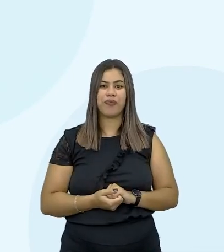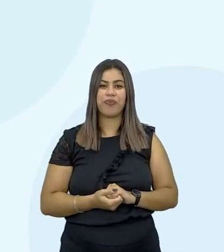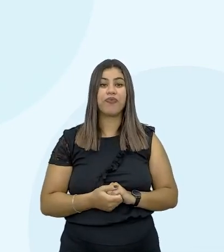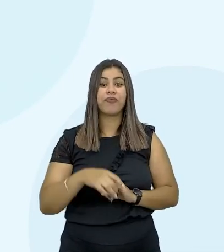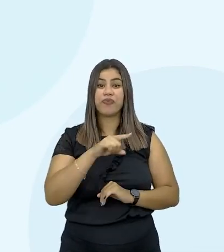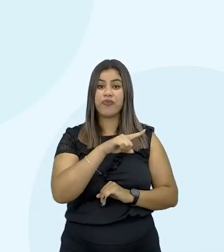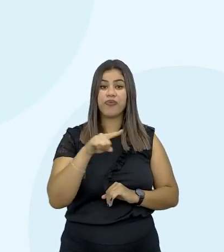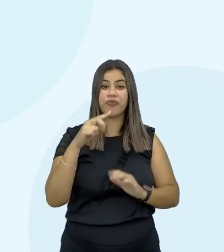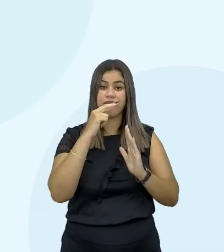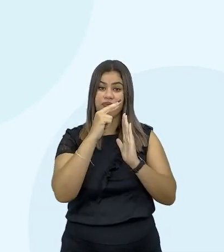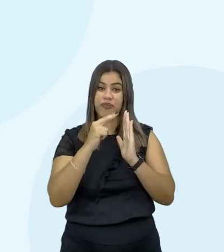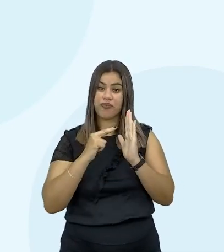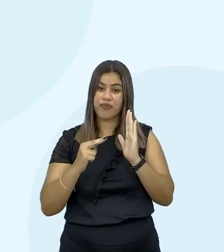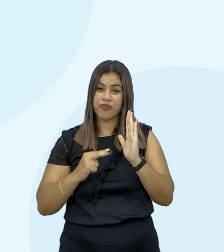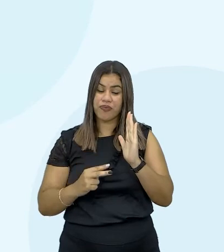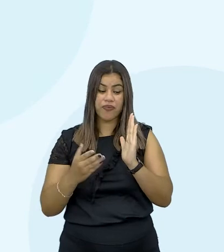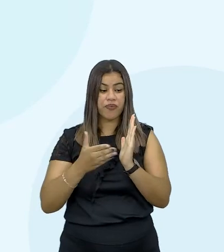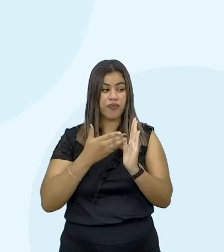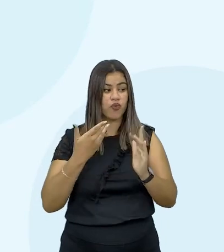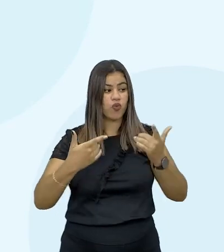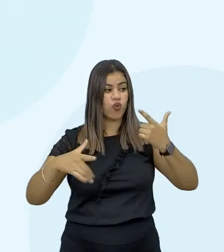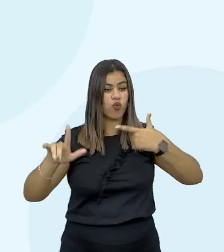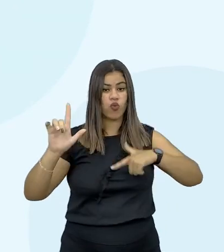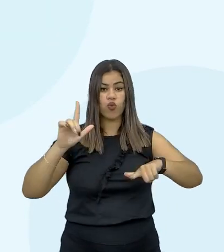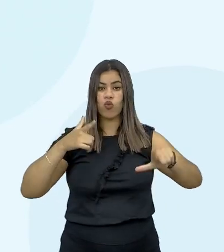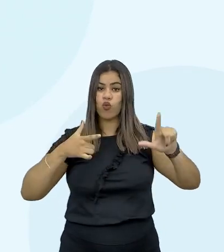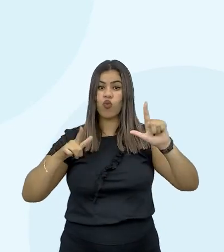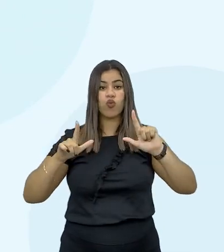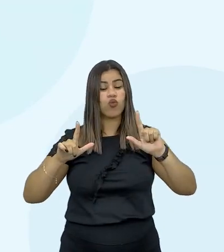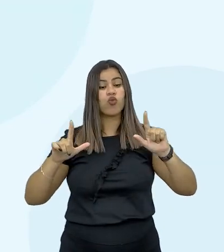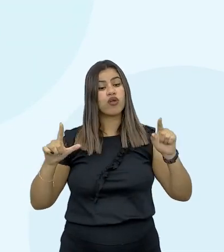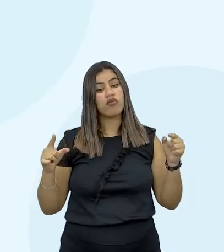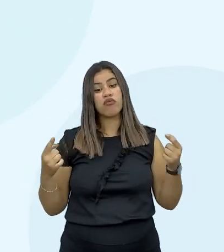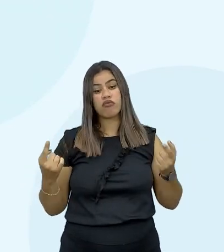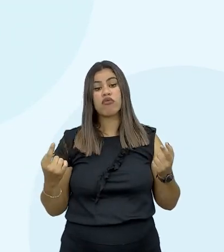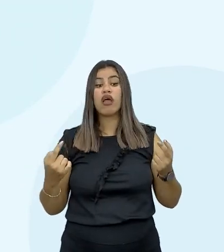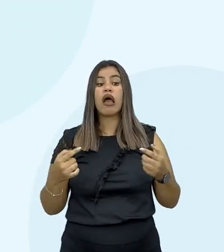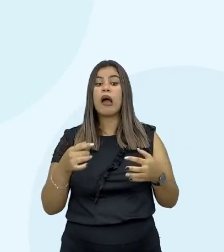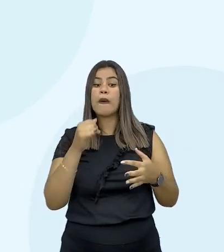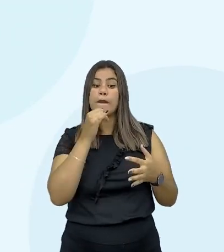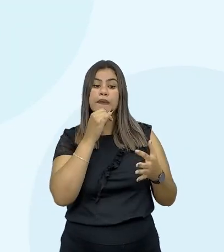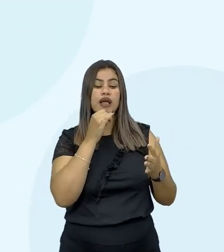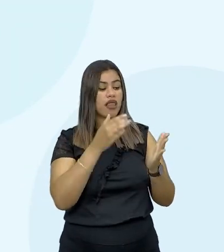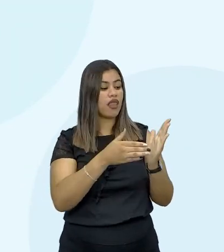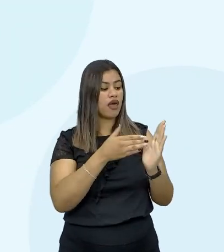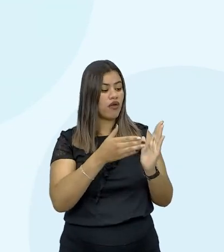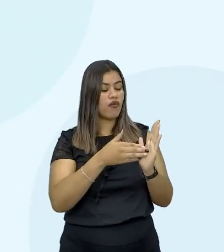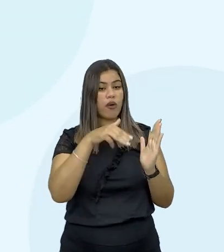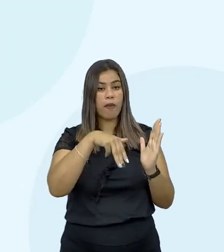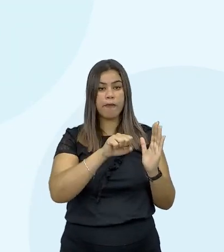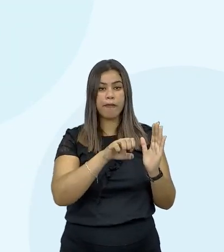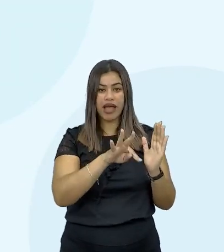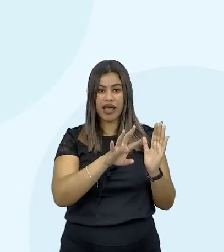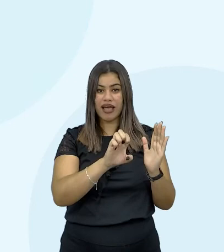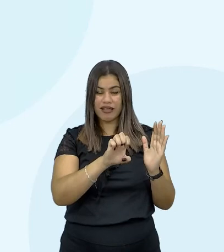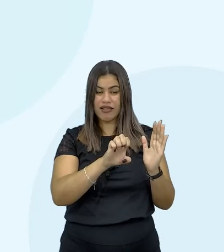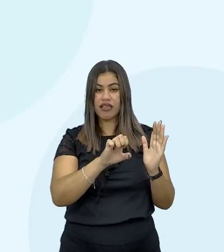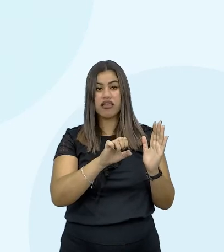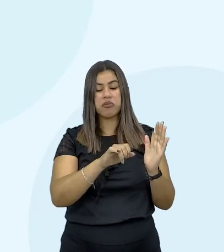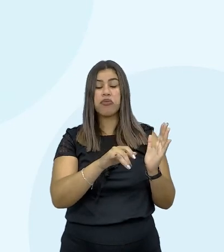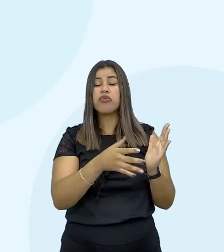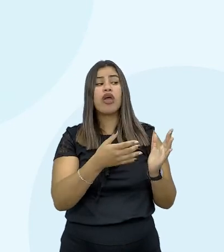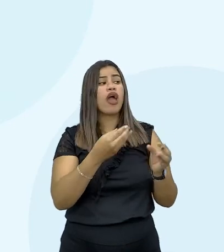Vocês podem ler outros livros que até contradigam esse Mestre Ignorante ou qualquer outra obra, tá certo? Vocês